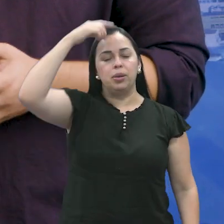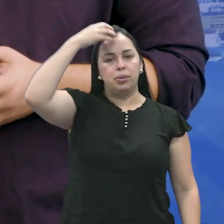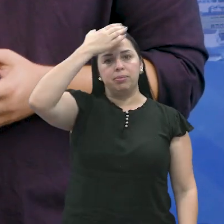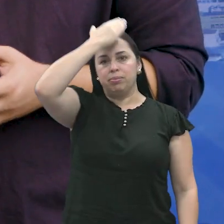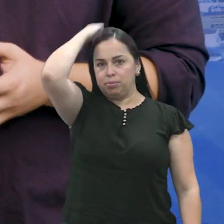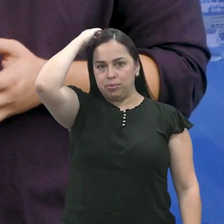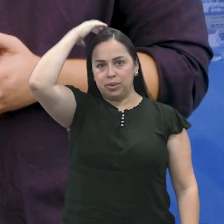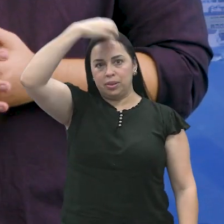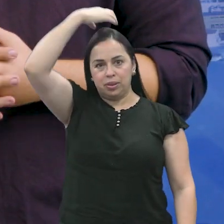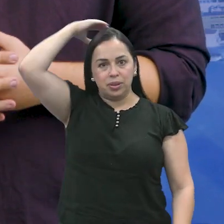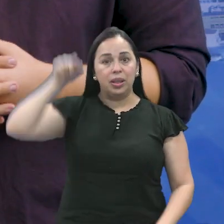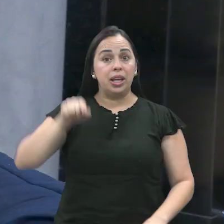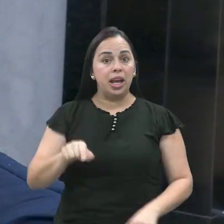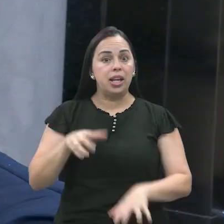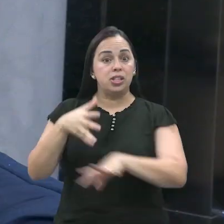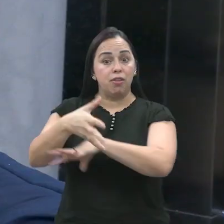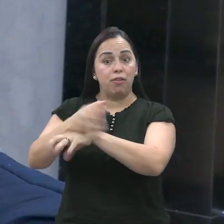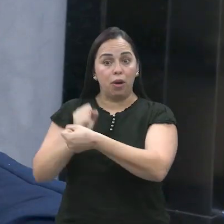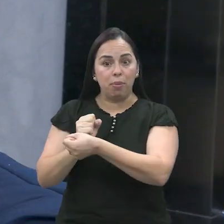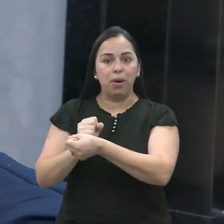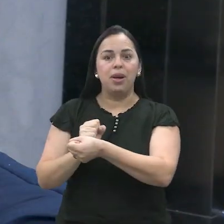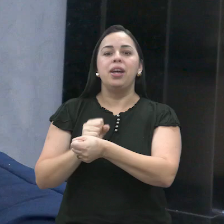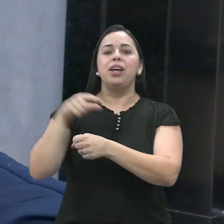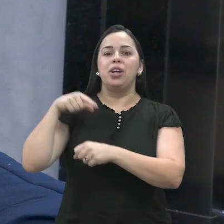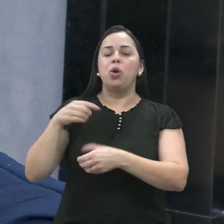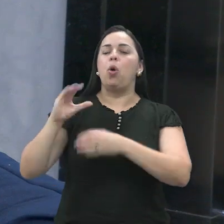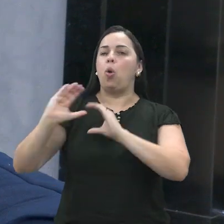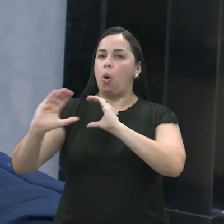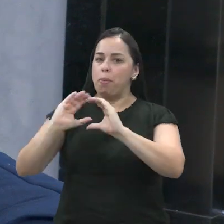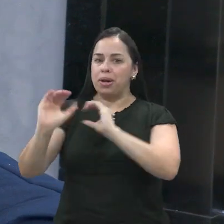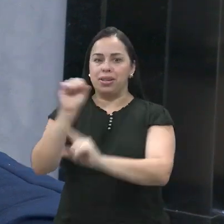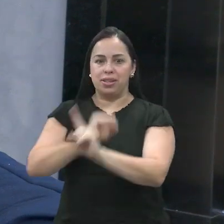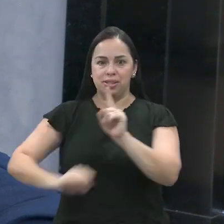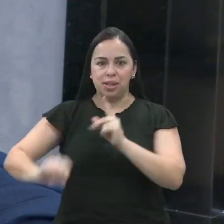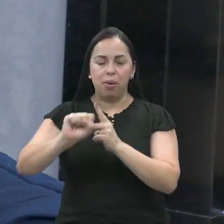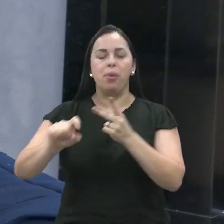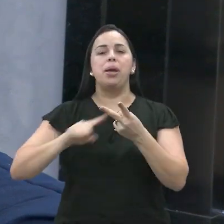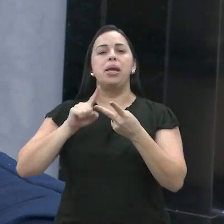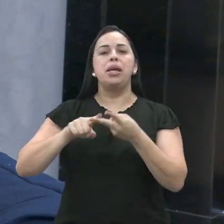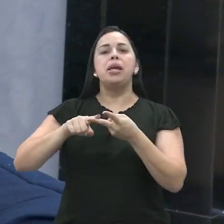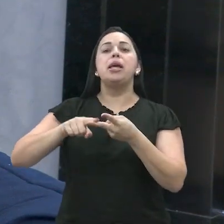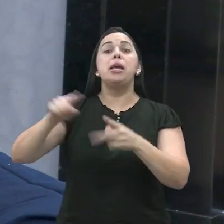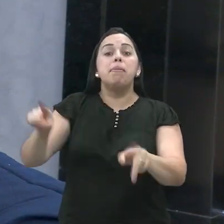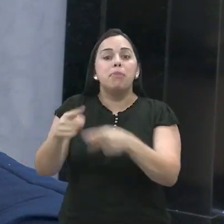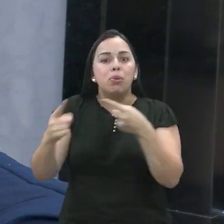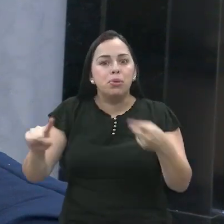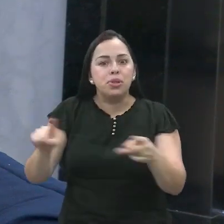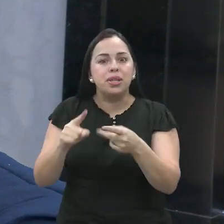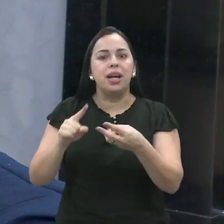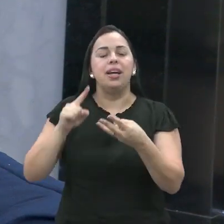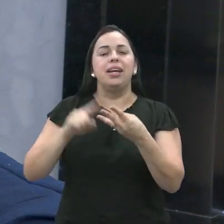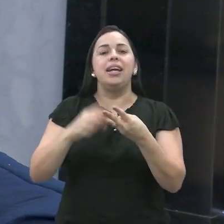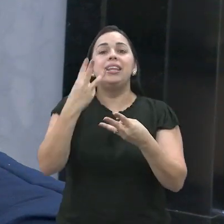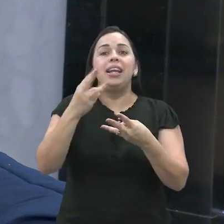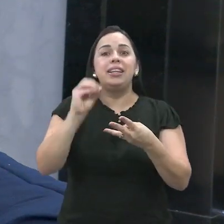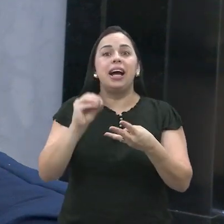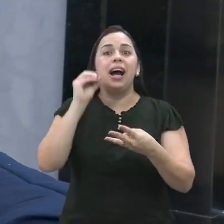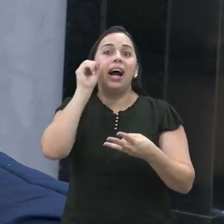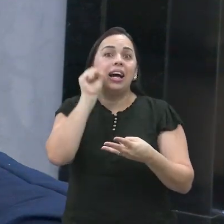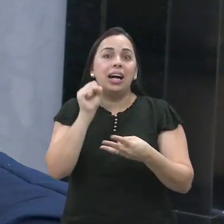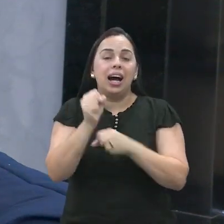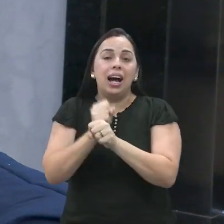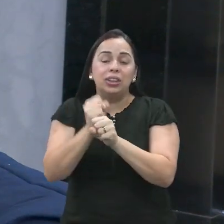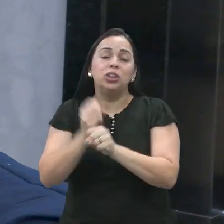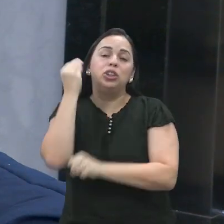vereador Carlos Abranches. Ele é formado em comunicação social e música e tem mais de 30 anos de experiência no jornalismo